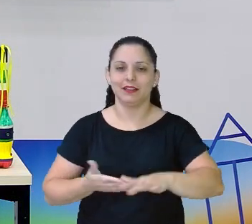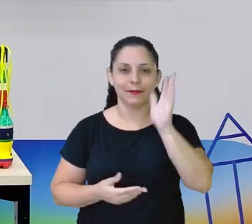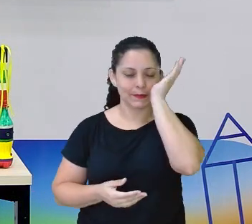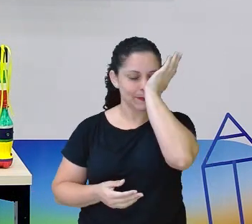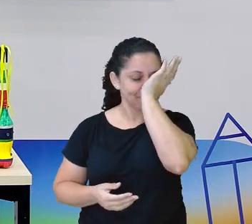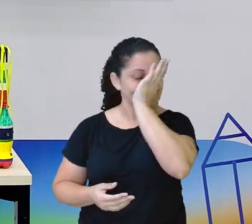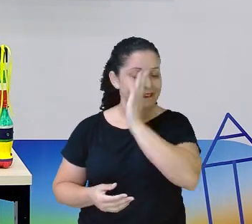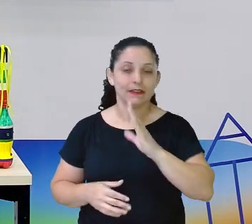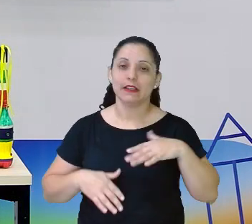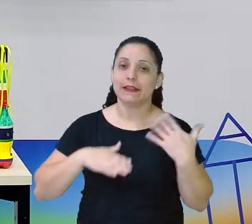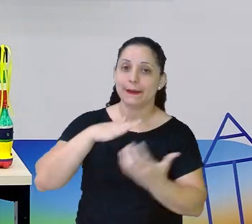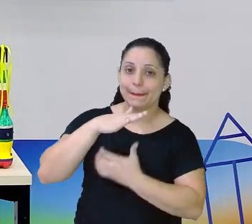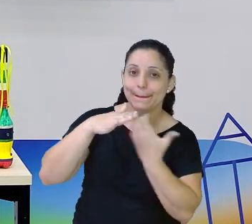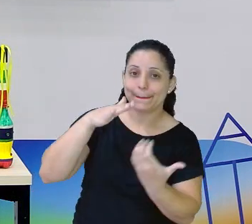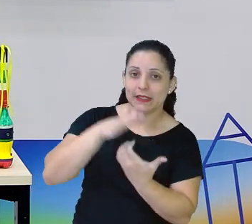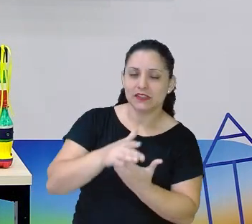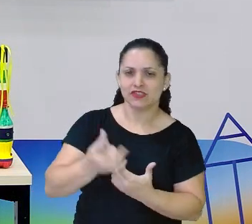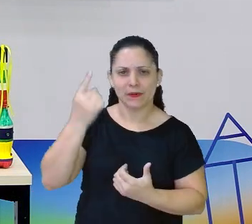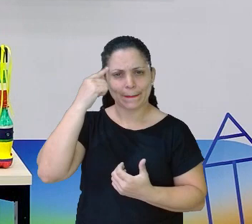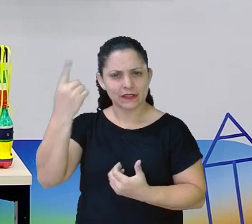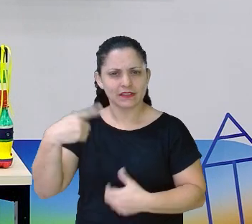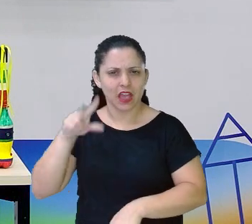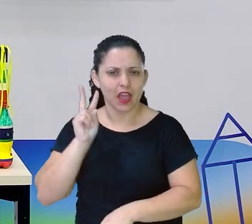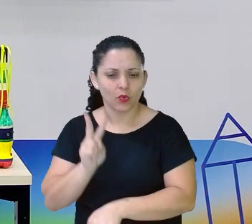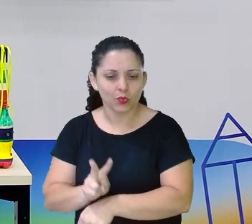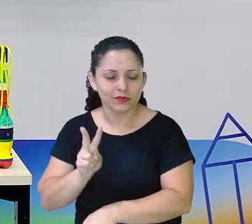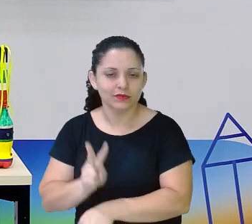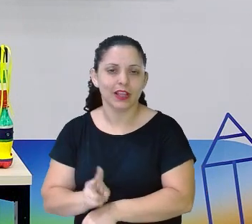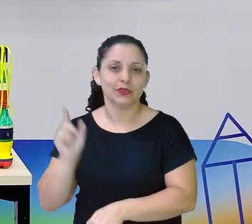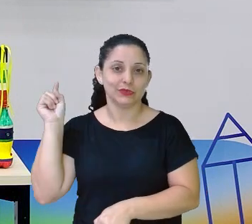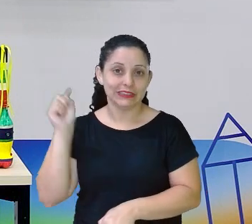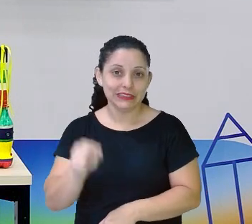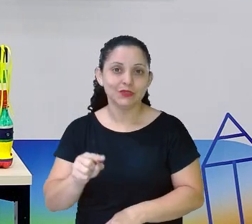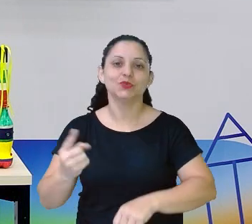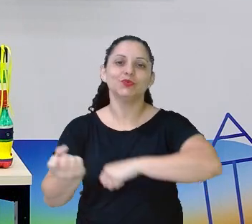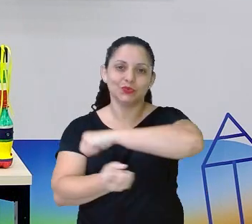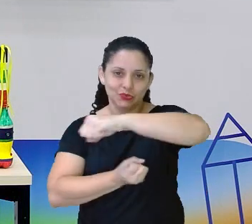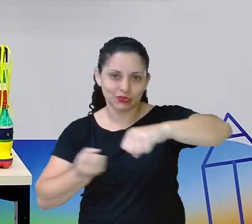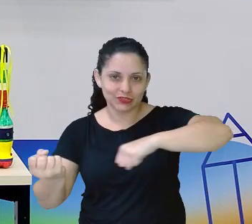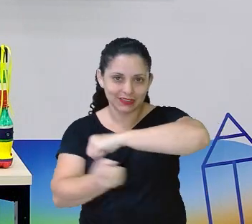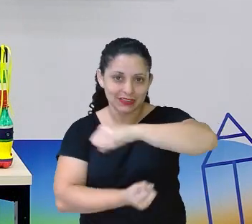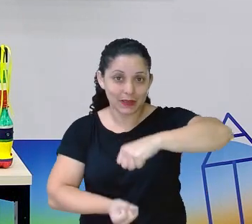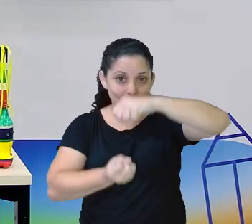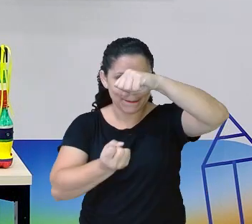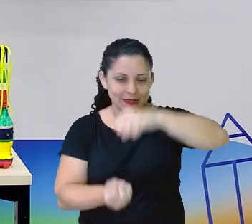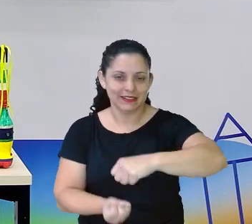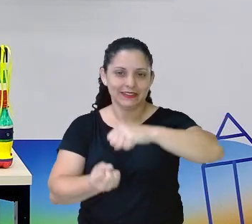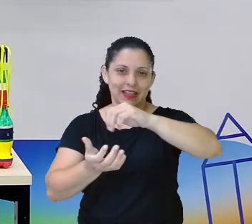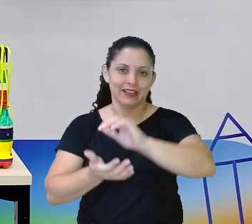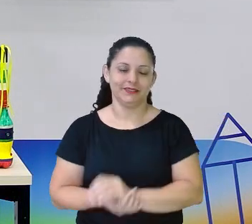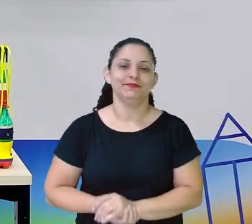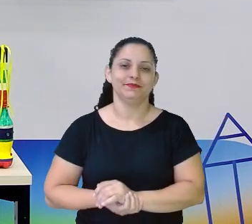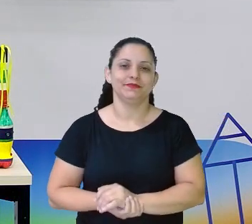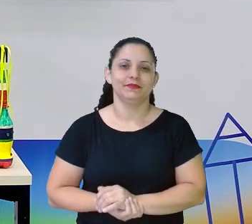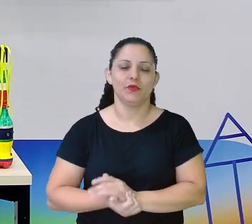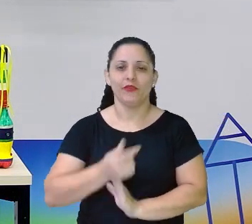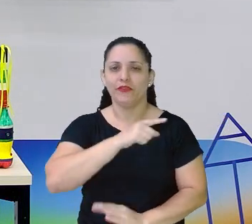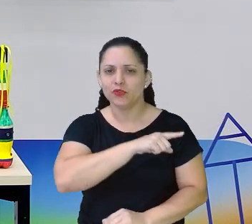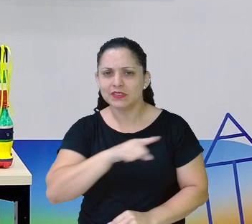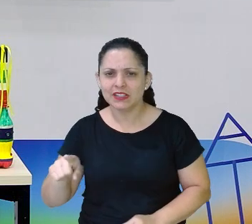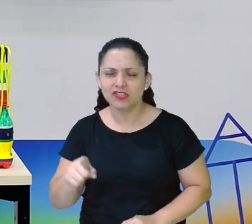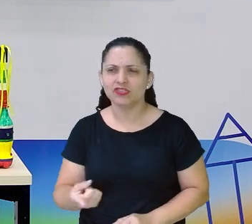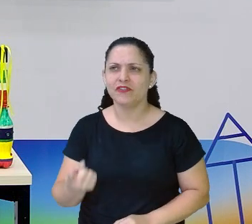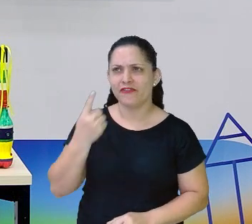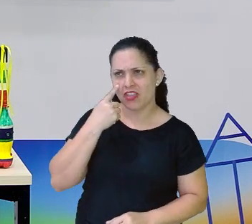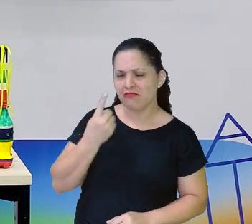empresas começam a pensar dessa forma, seria aí as atitudes sustentáveis, a sustentabilidade. Então, da próxima vez que vocês ouvirem esse termo,